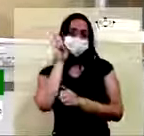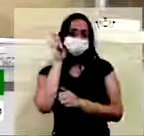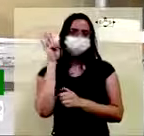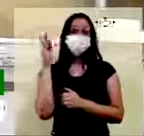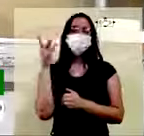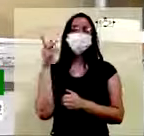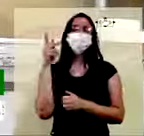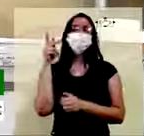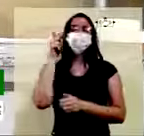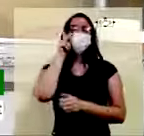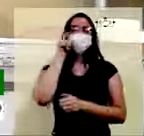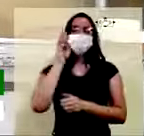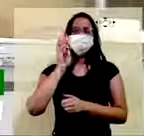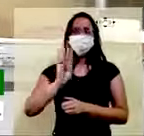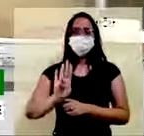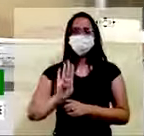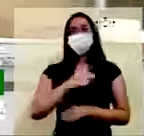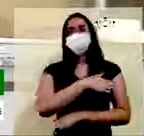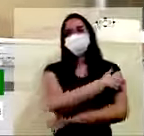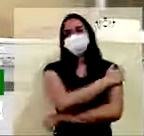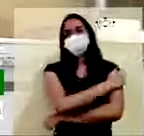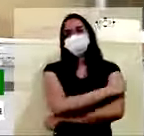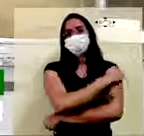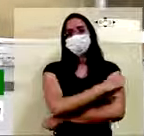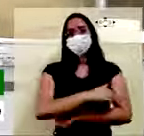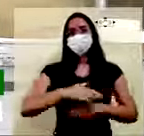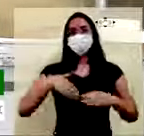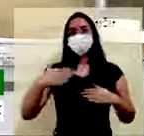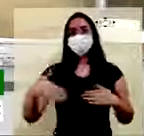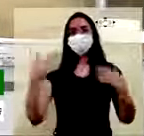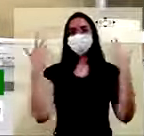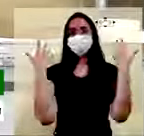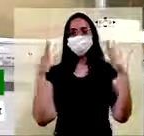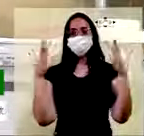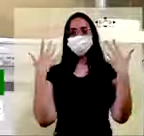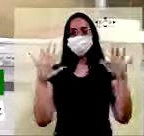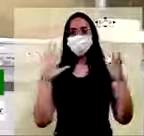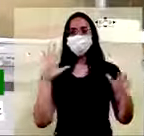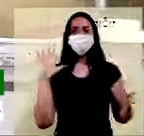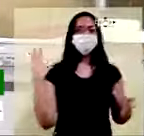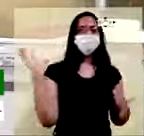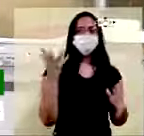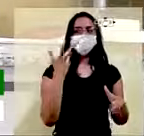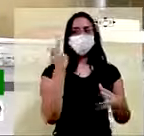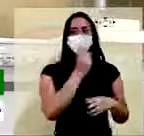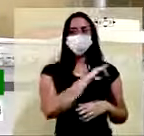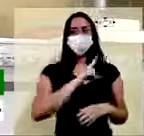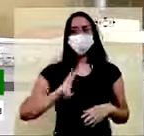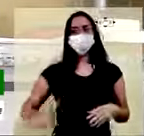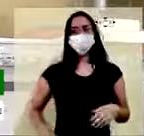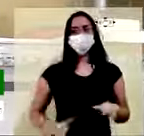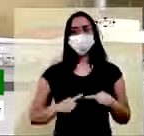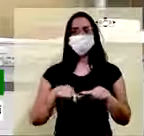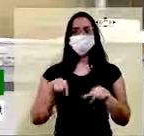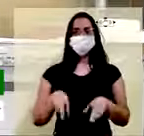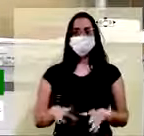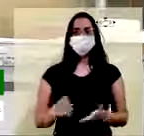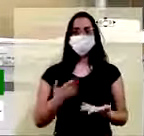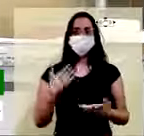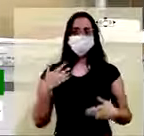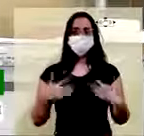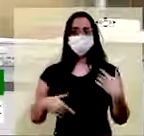Bonito de Santa Fé o qual ele é já estou gostaria de estender essa Moção de aplauso a ele e aos vereadores que estava